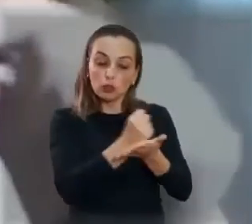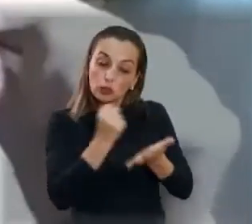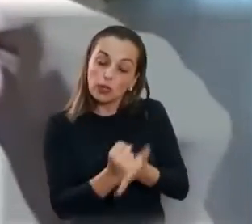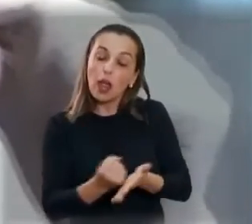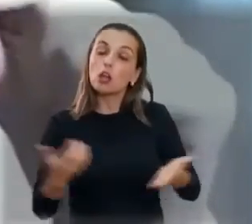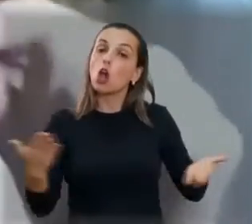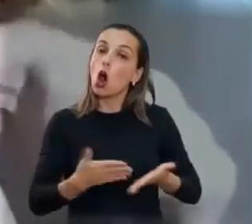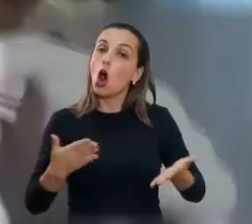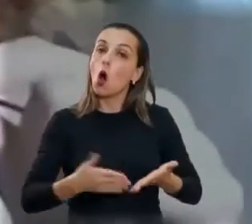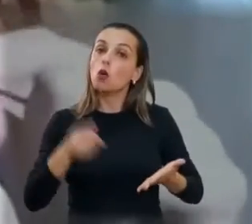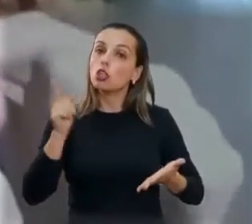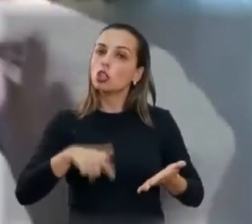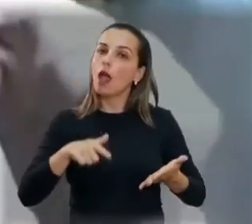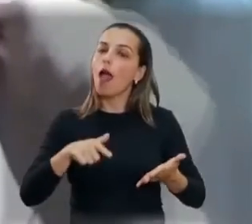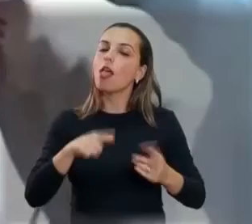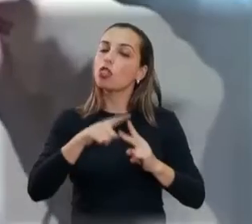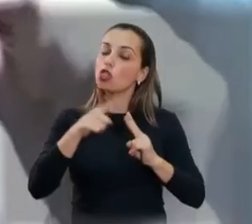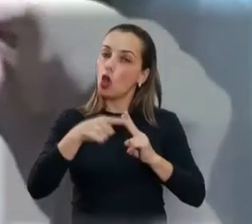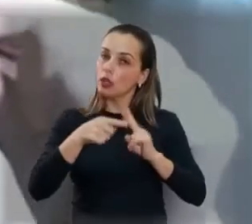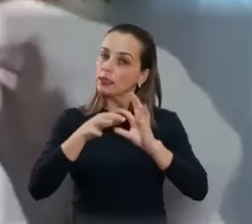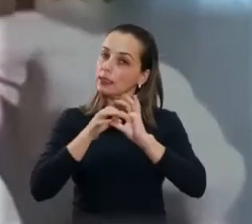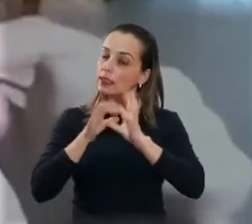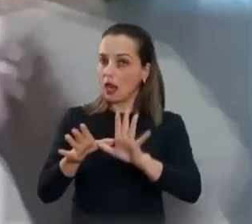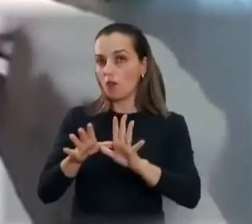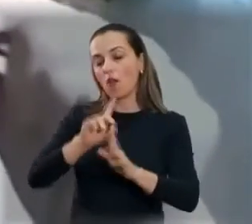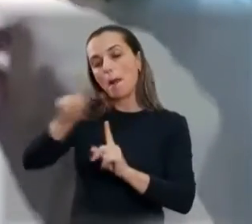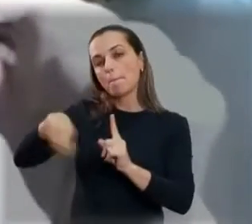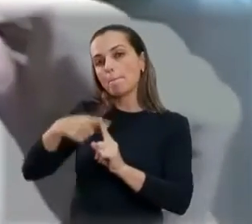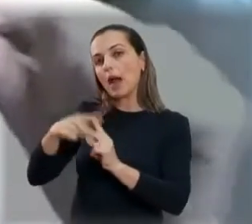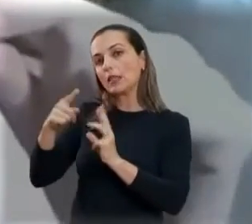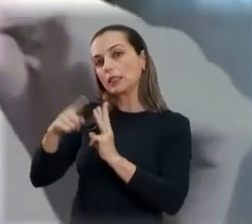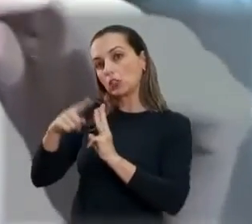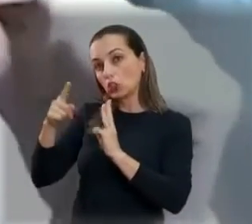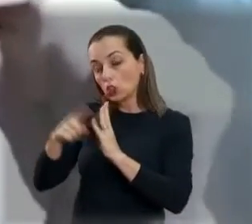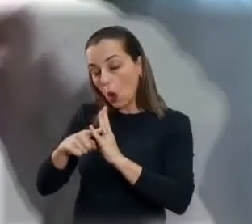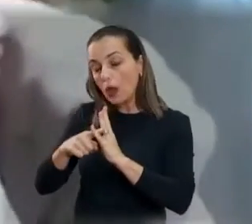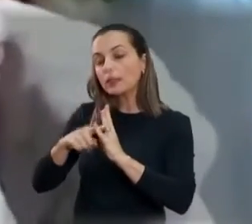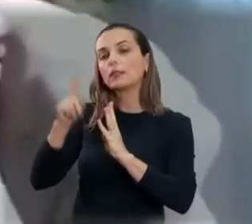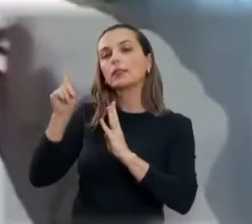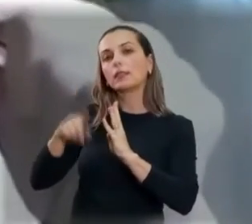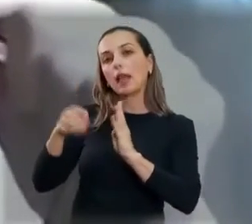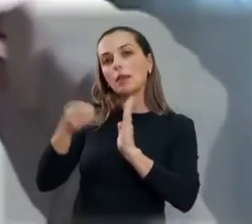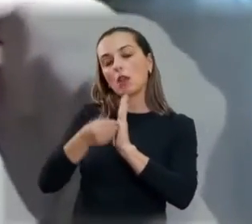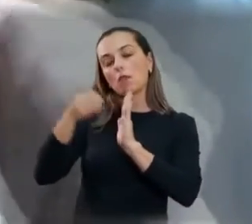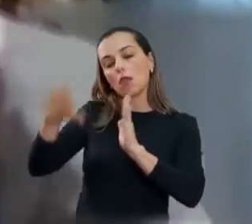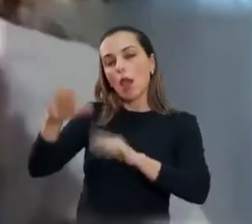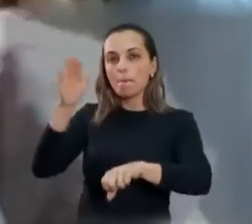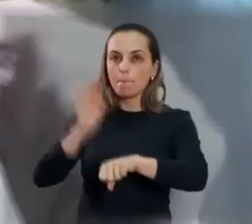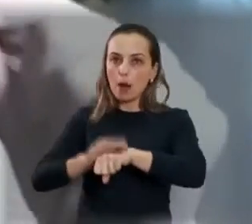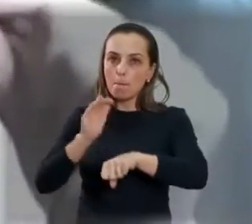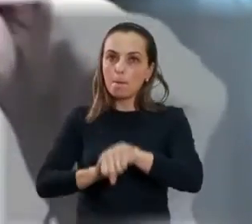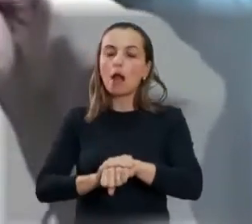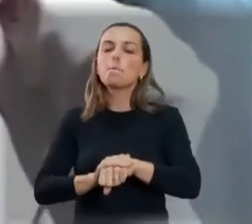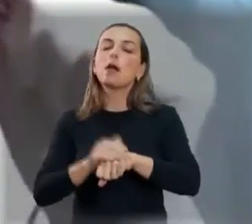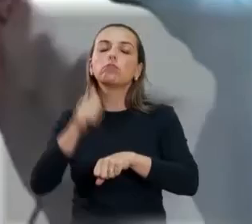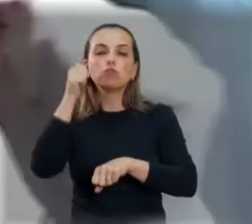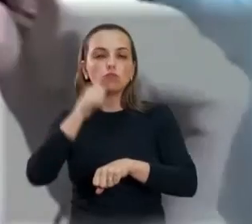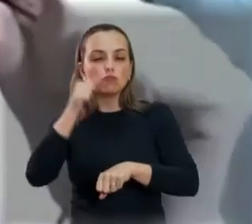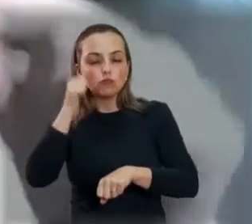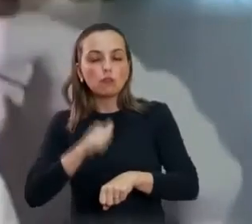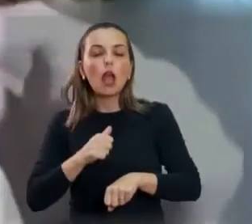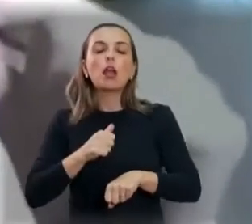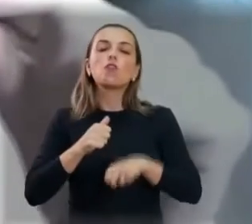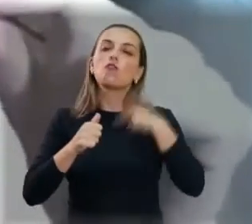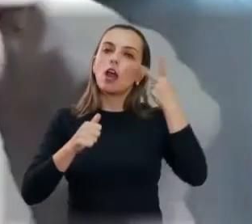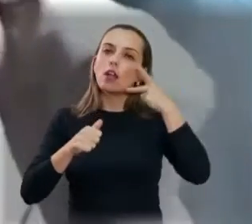hoje julgamos objetos de dois e teremos mais dois para julgar o objeto e uma indicação que eu espero que seja acolhida pelo Executivo.